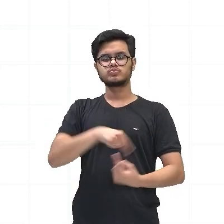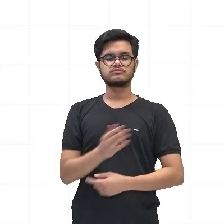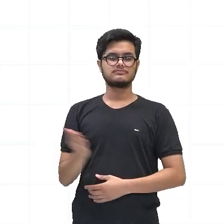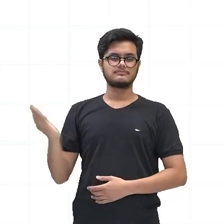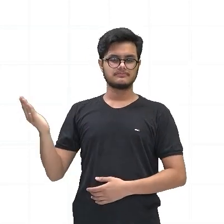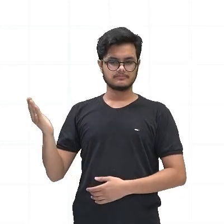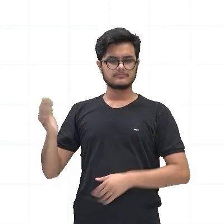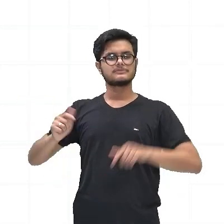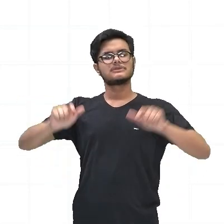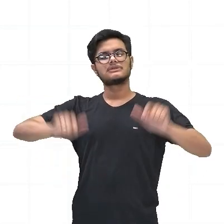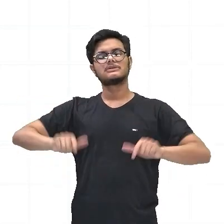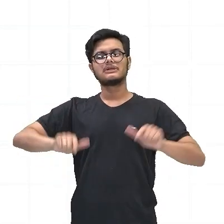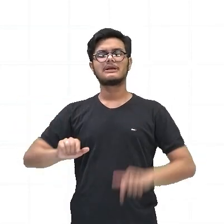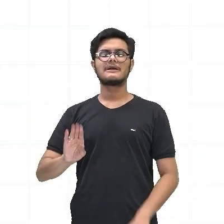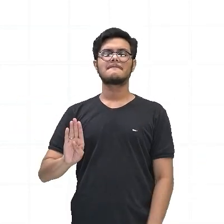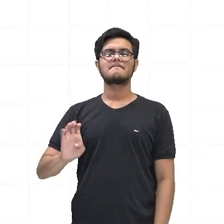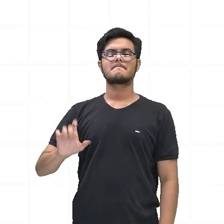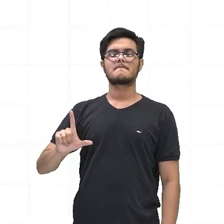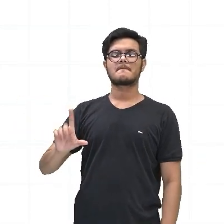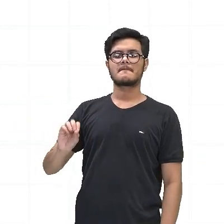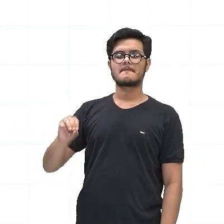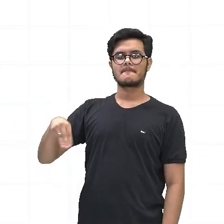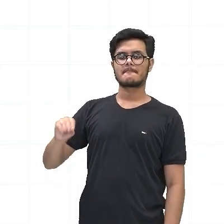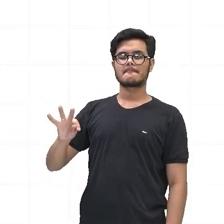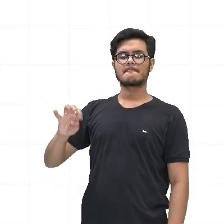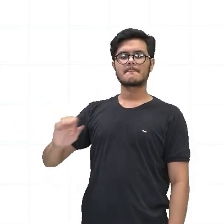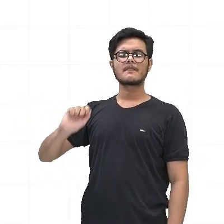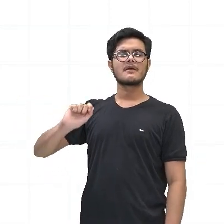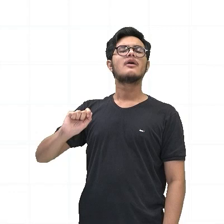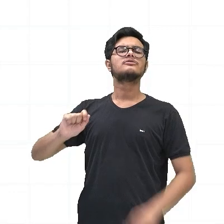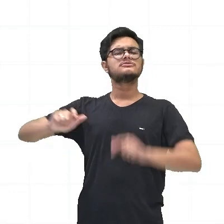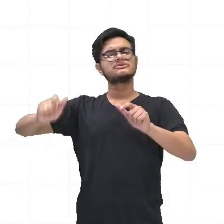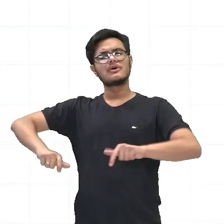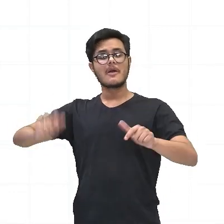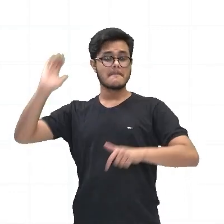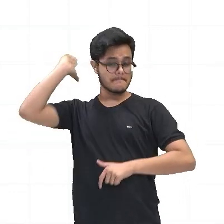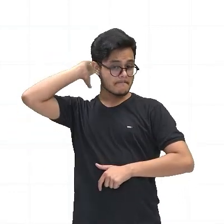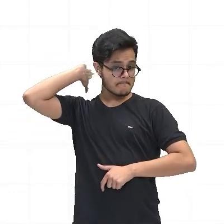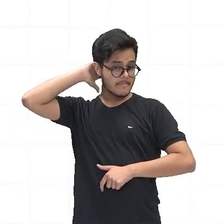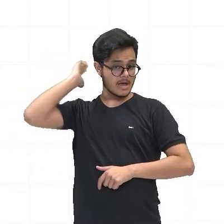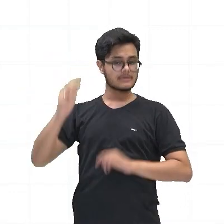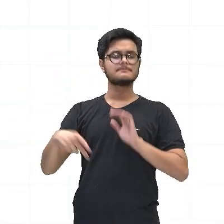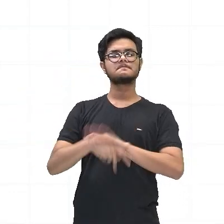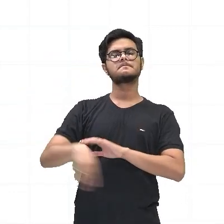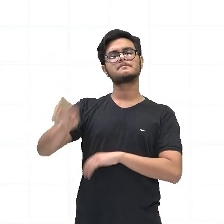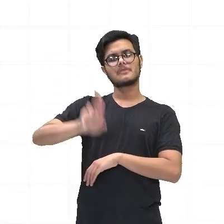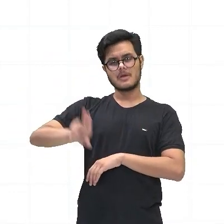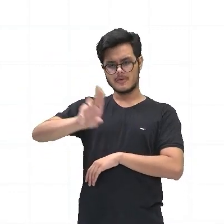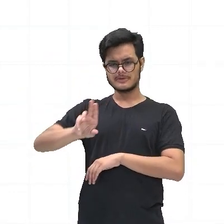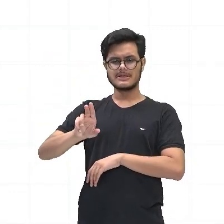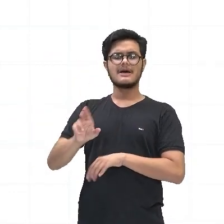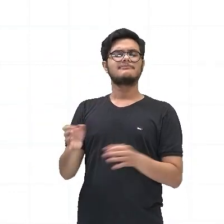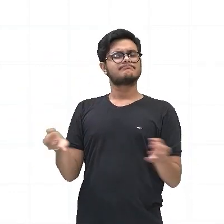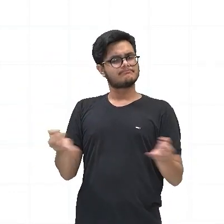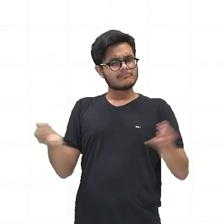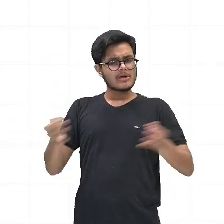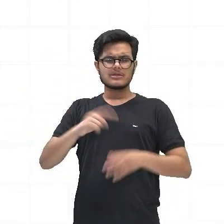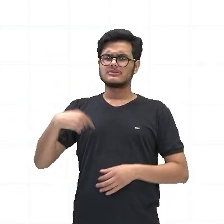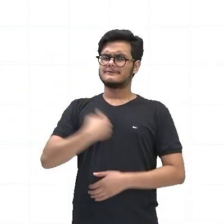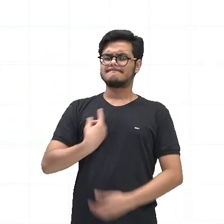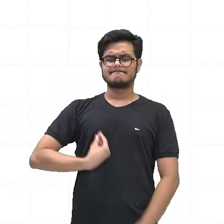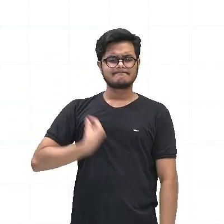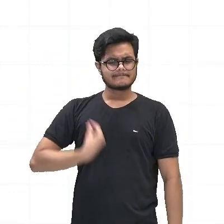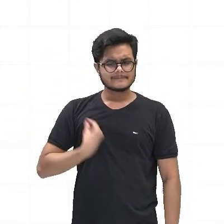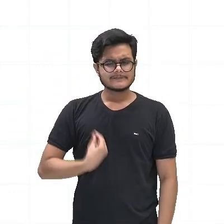Belo Monte, né, que está localizada no Pará. A energia elétrica ela vai ser necessária, com certeza, para a nossa vida moderna, né,